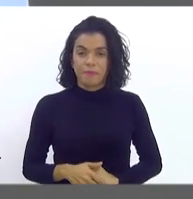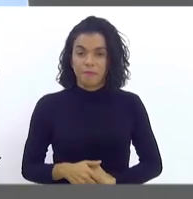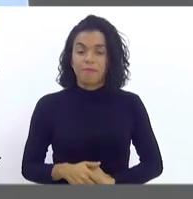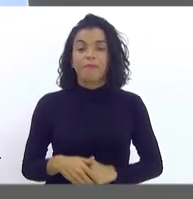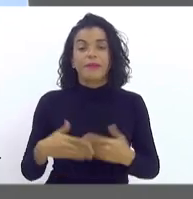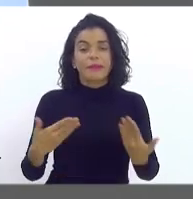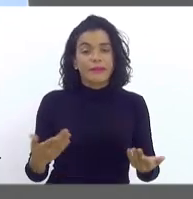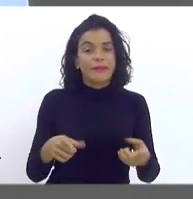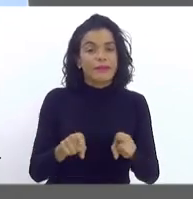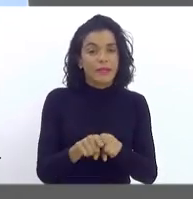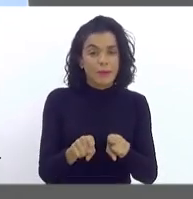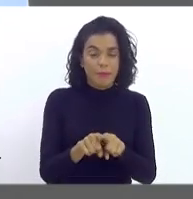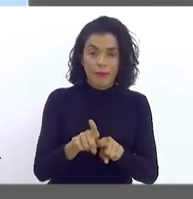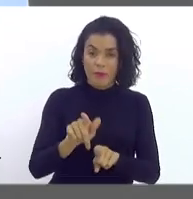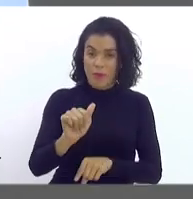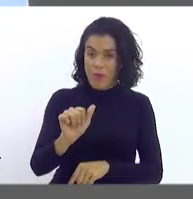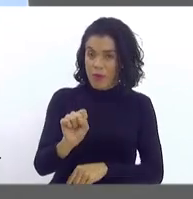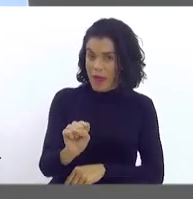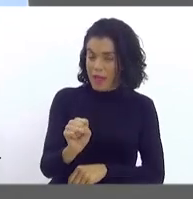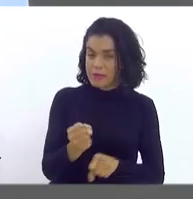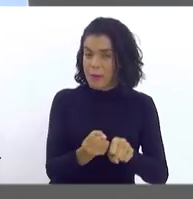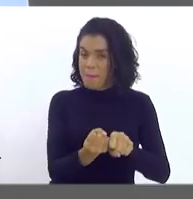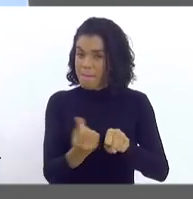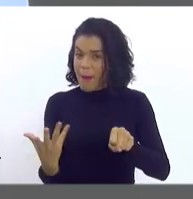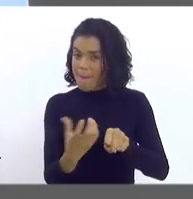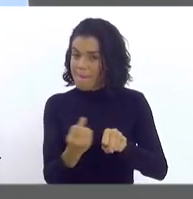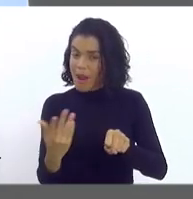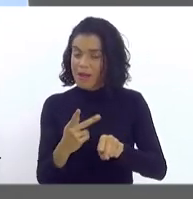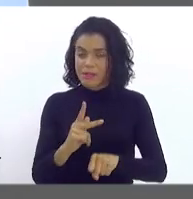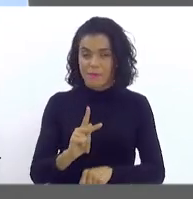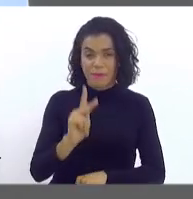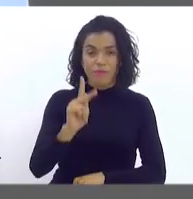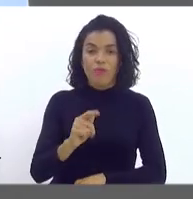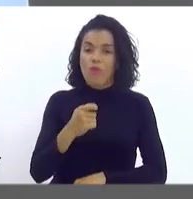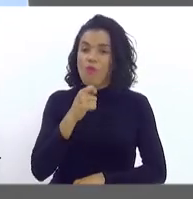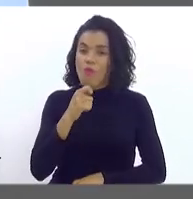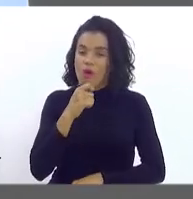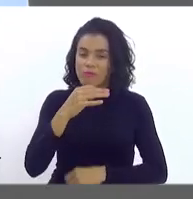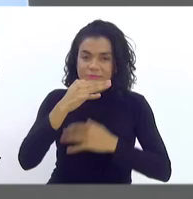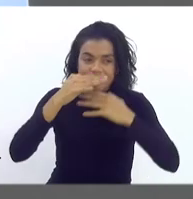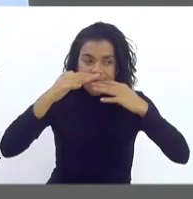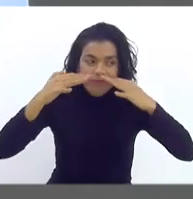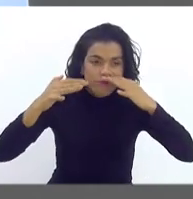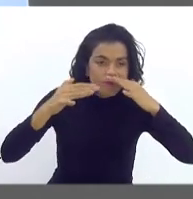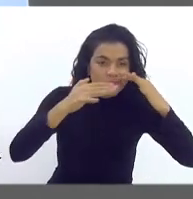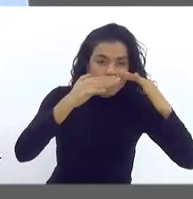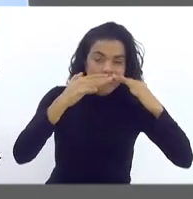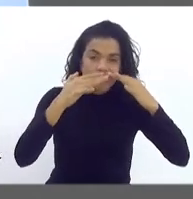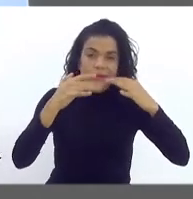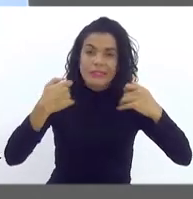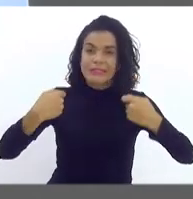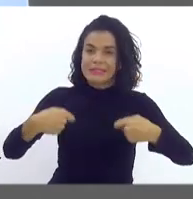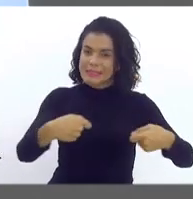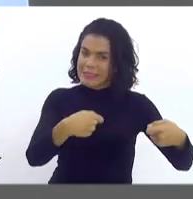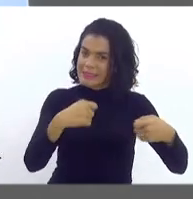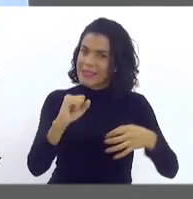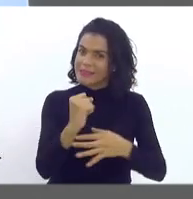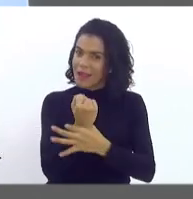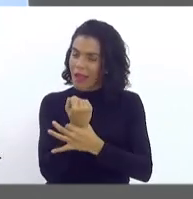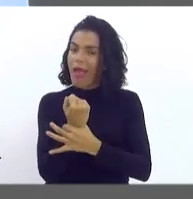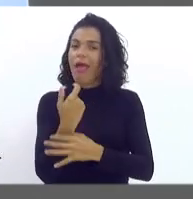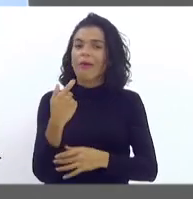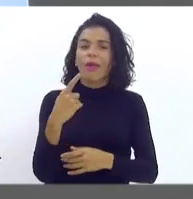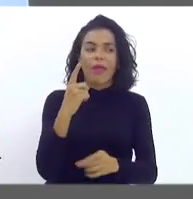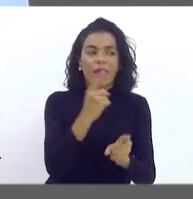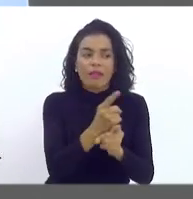Além disso, o gás, ele entregue pela Petrobras, ele não tem cheiro. E a necessidade da segurança é que você